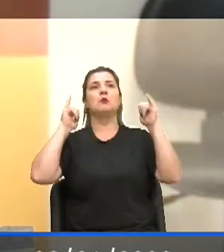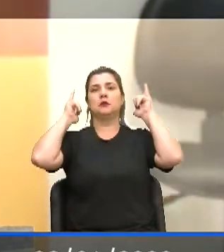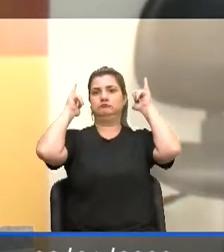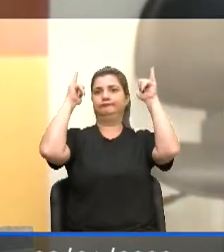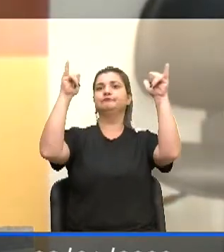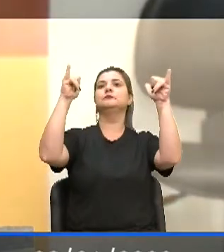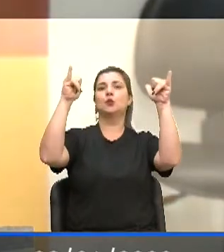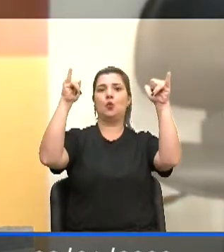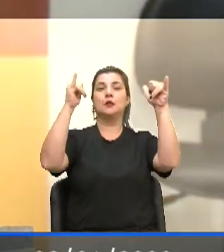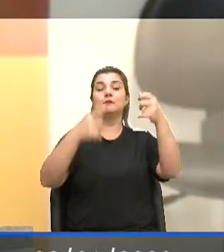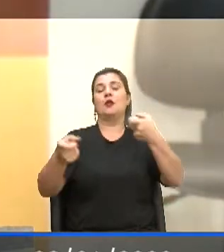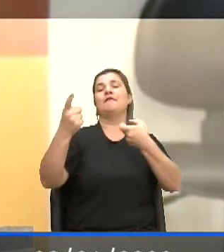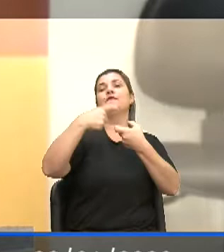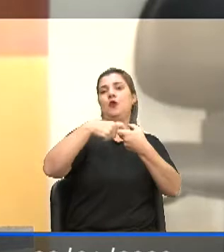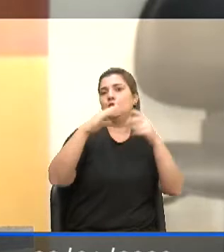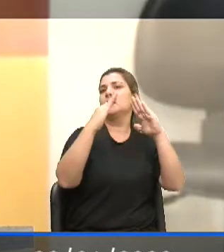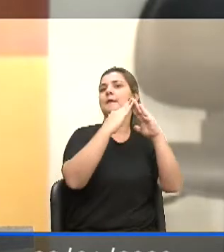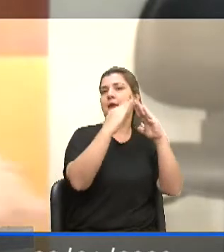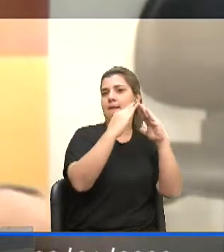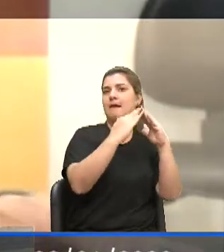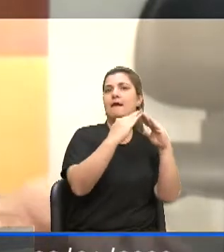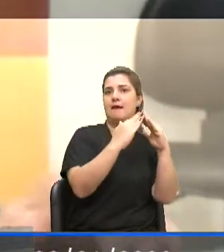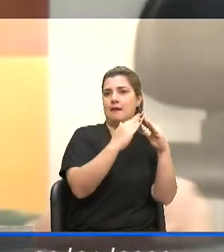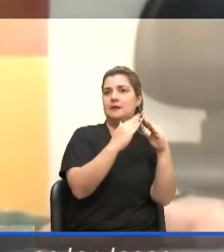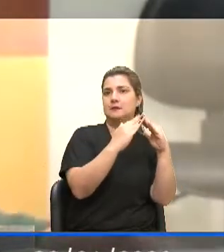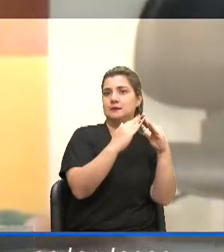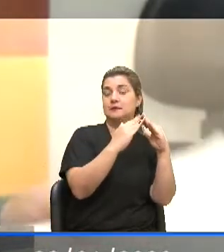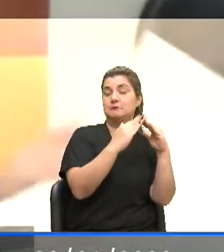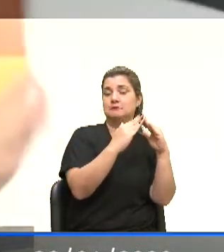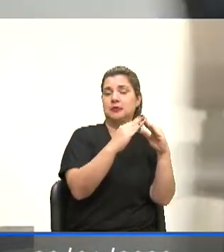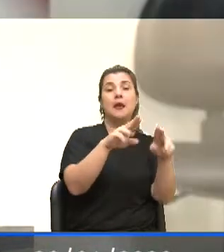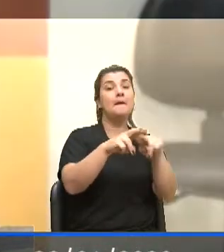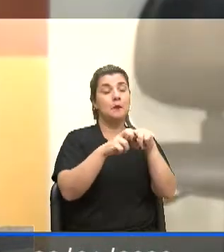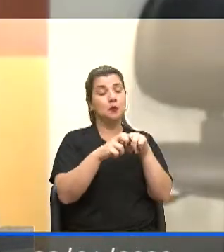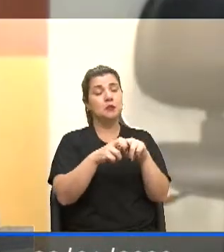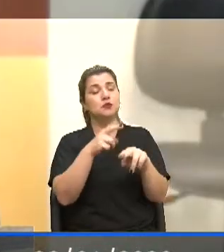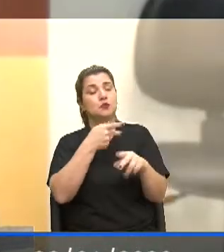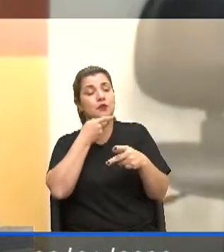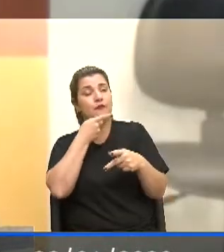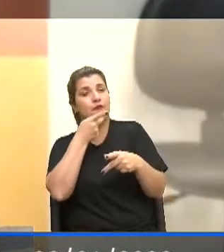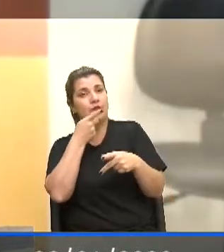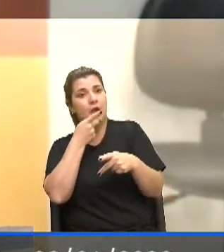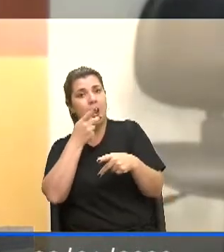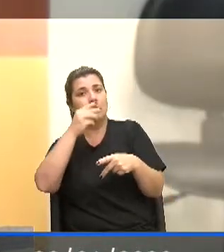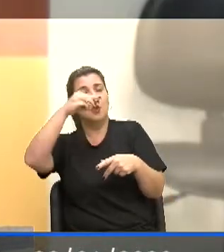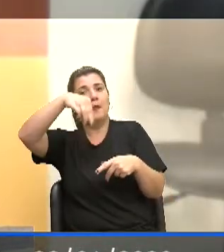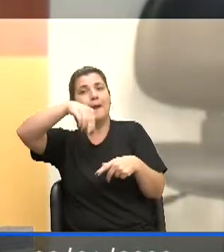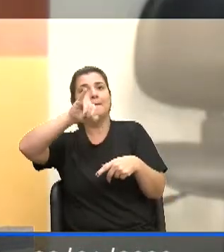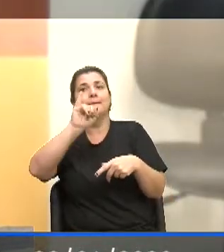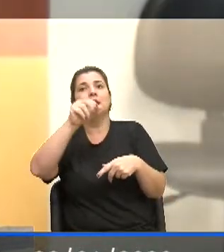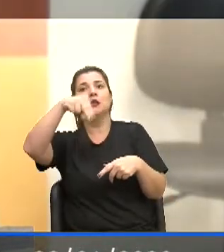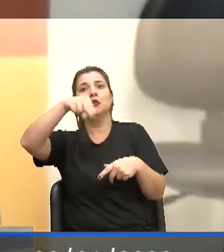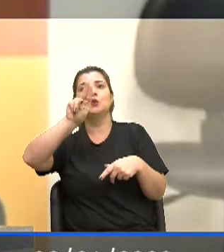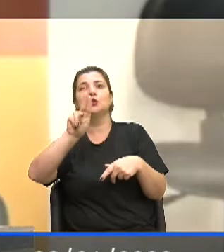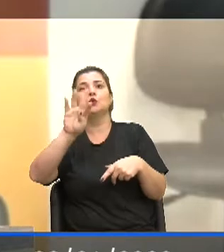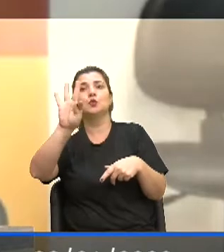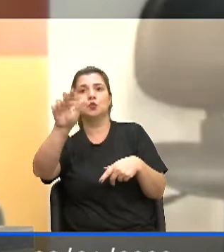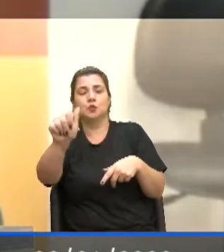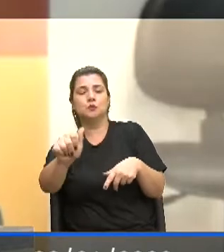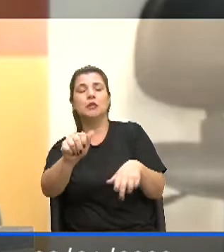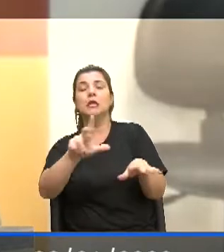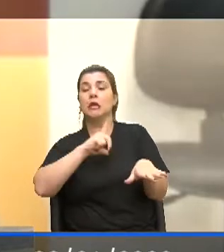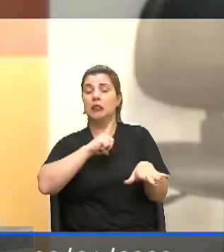casa. Então, é uma minuta, a terceira vez que eu estou falando, que tem regras